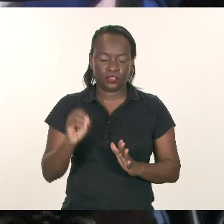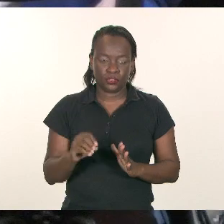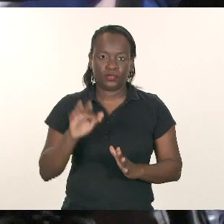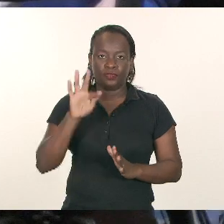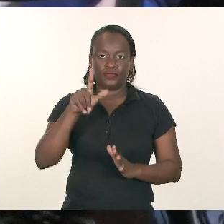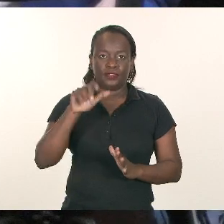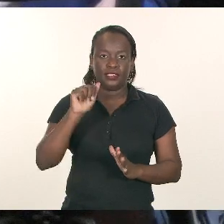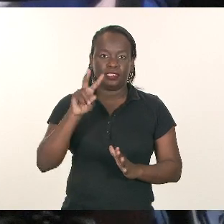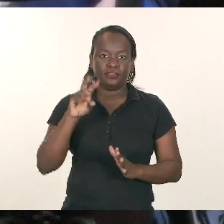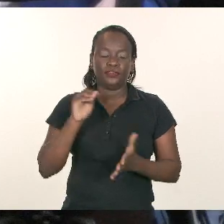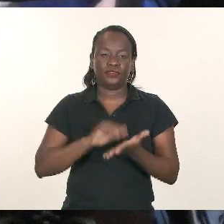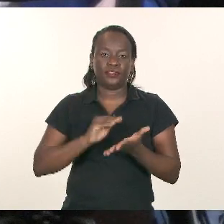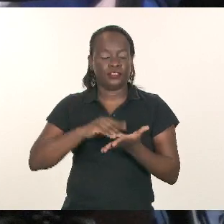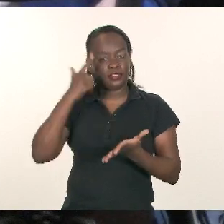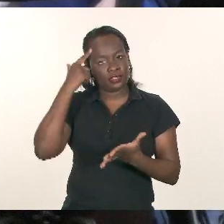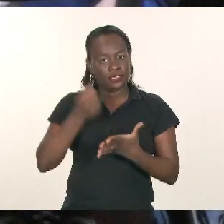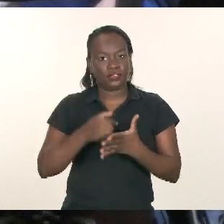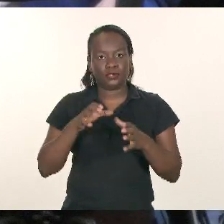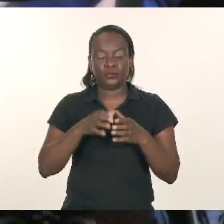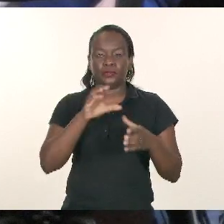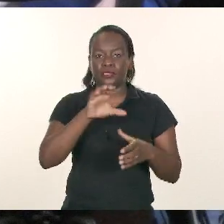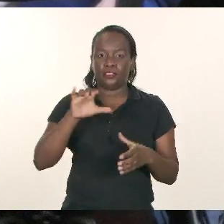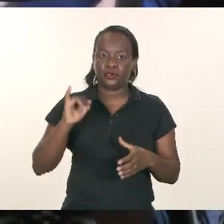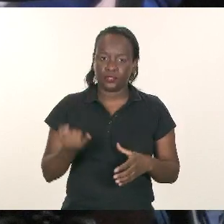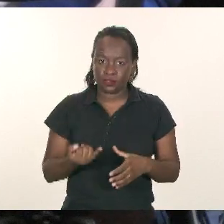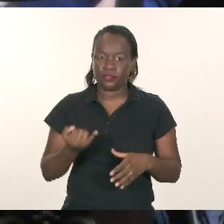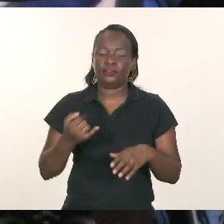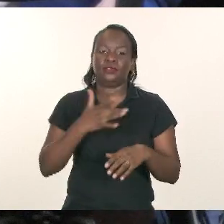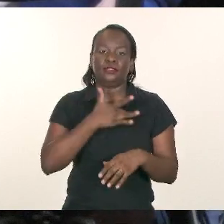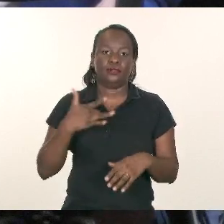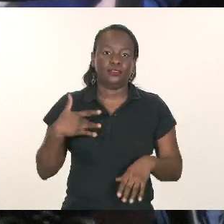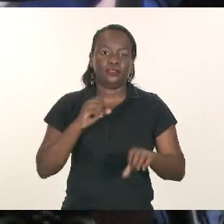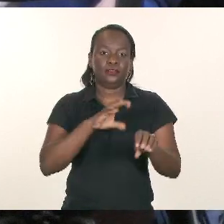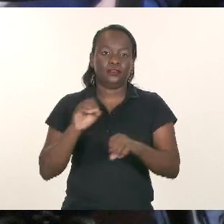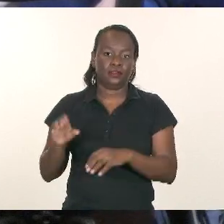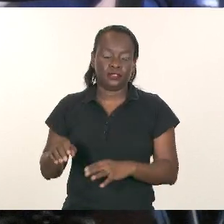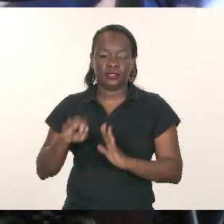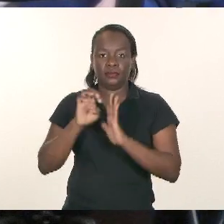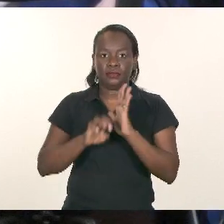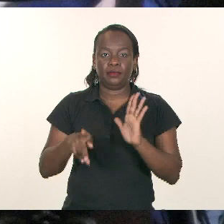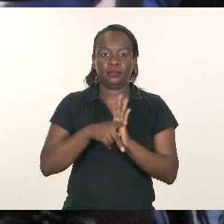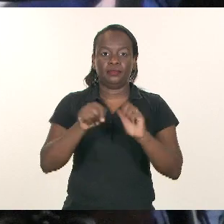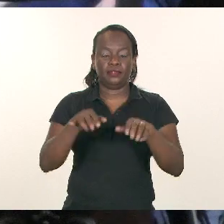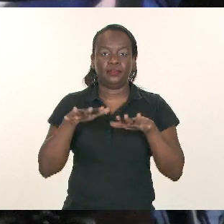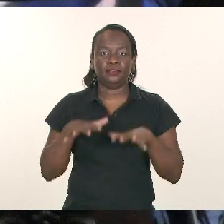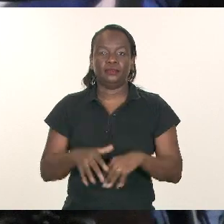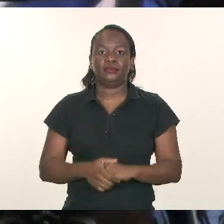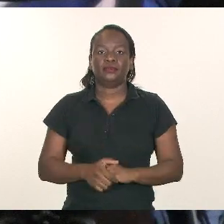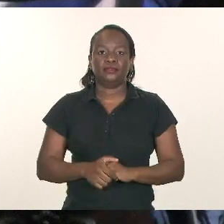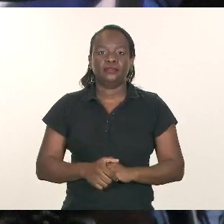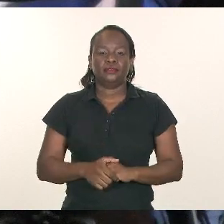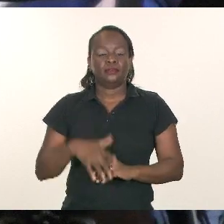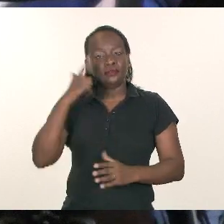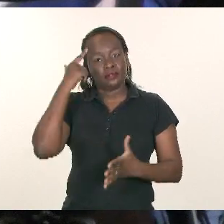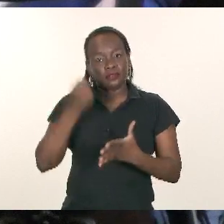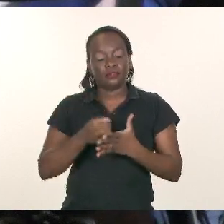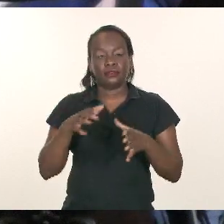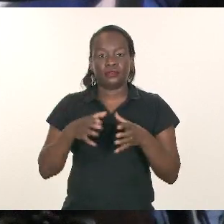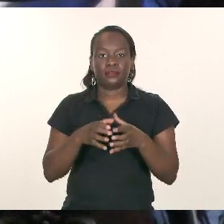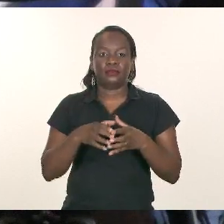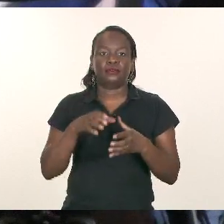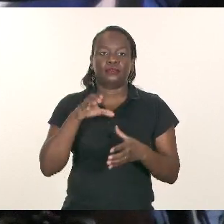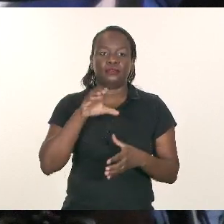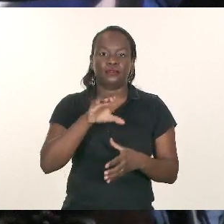Flávio Serafim. Pendendo de pareceres das comissões de Constituição e Justiça, Saúde e Educação, as emendas de plenário. Para emitir parecer pela